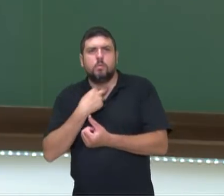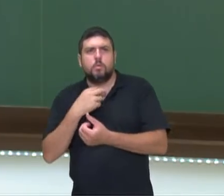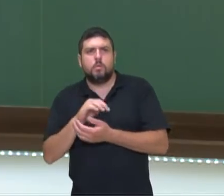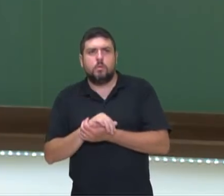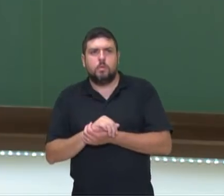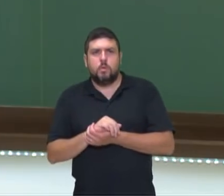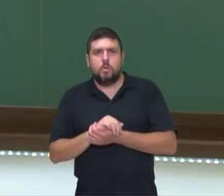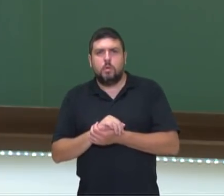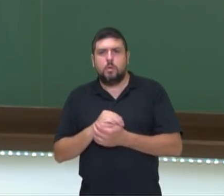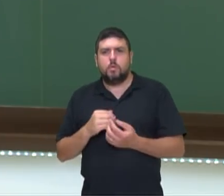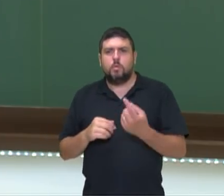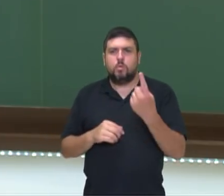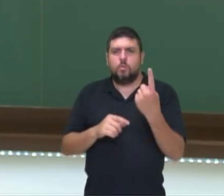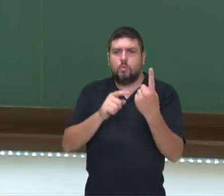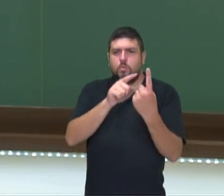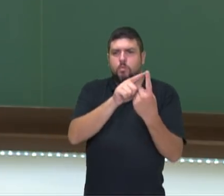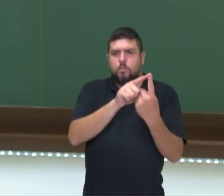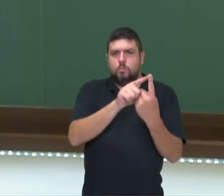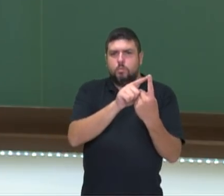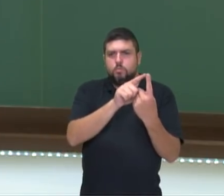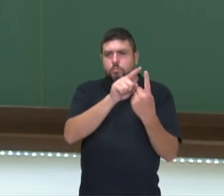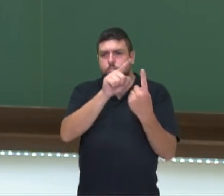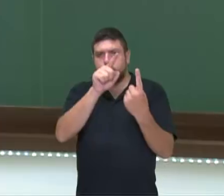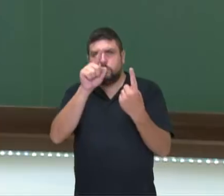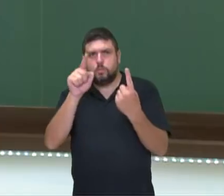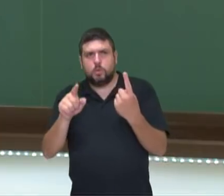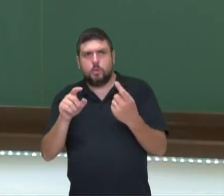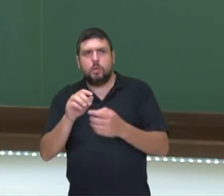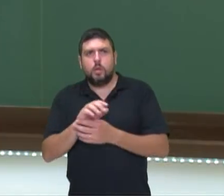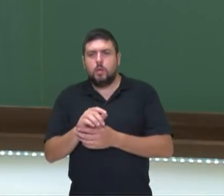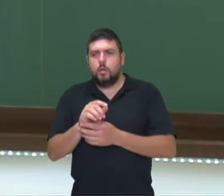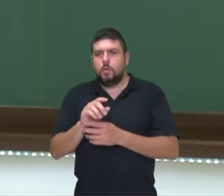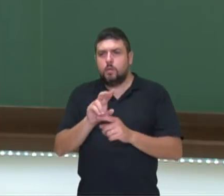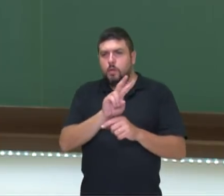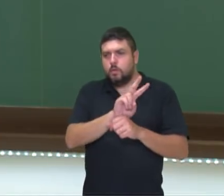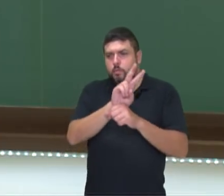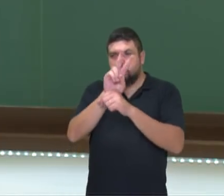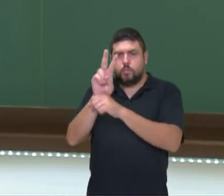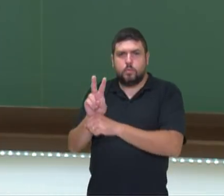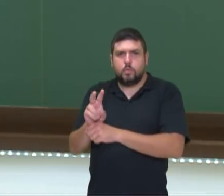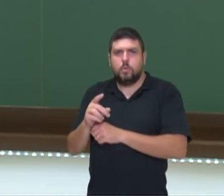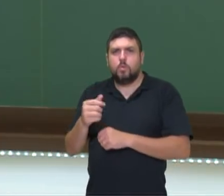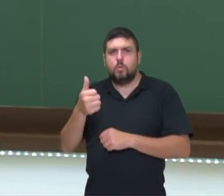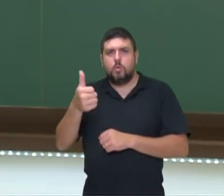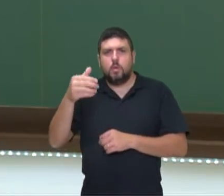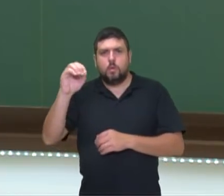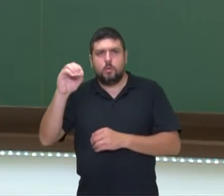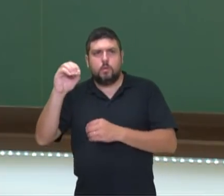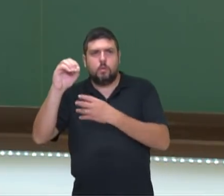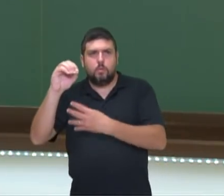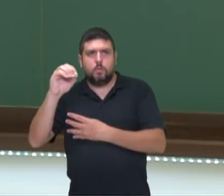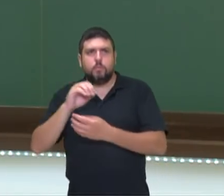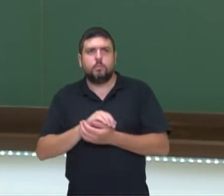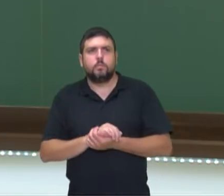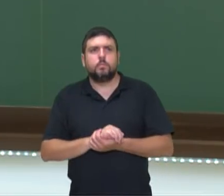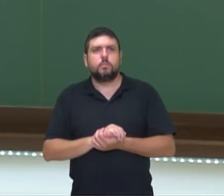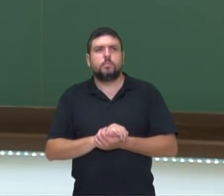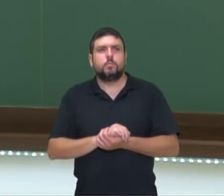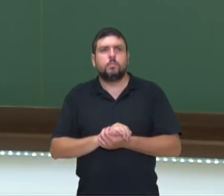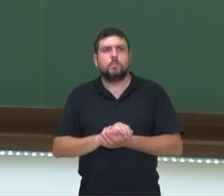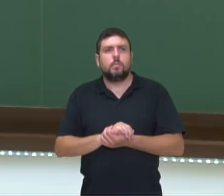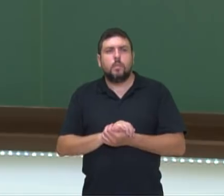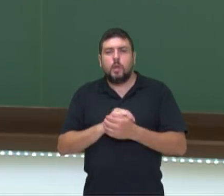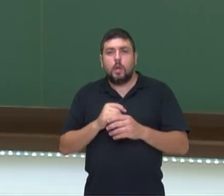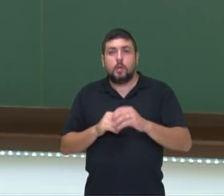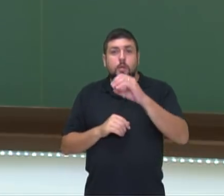aqui. De uma dezena, eu transformo em 10 unidades. 10 menos 6, 4. E aqui ficou